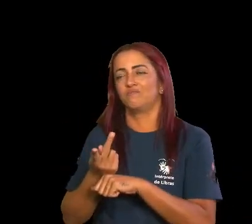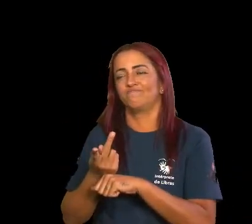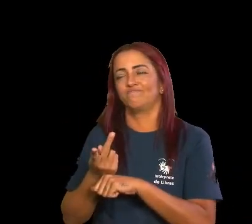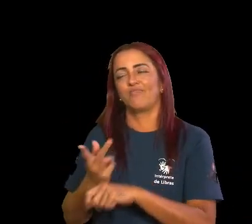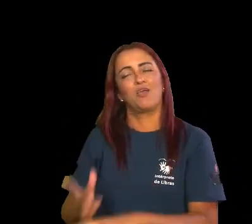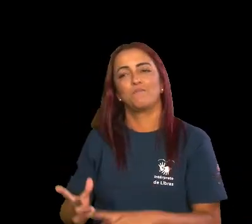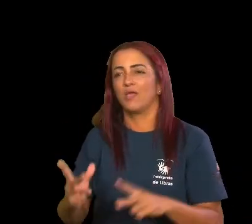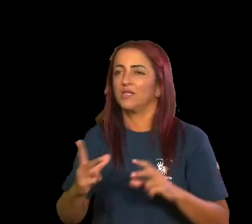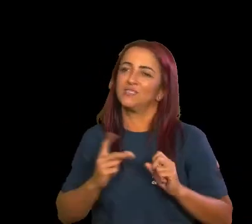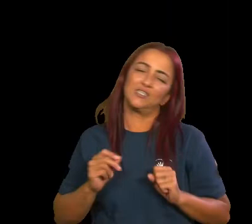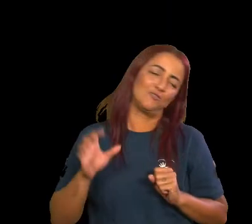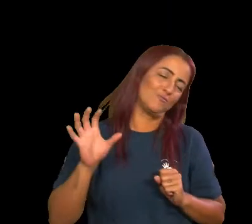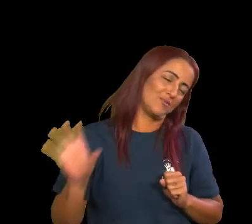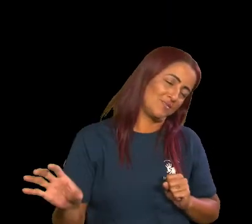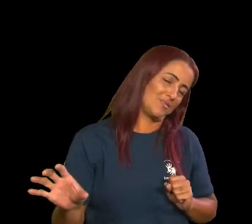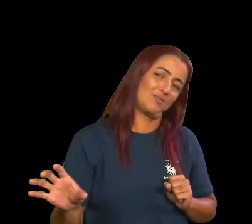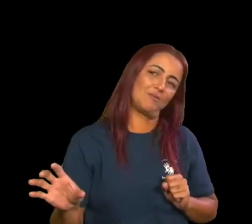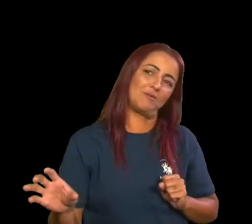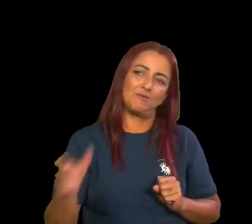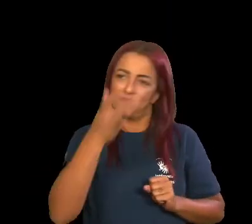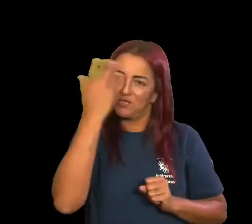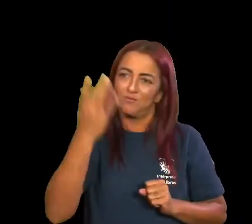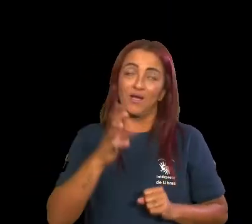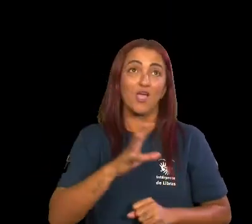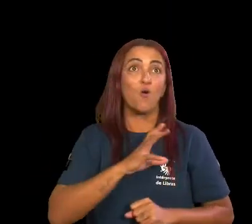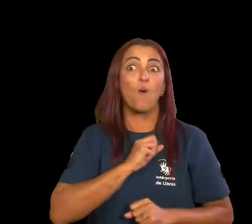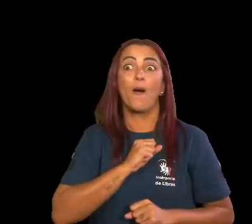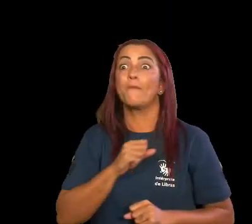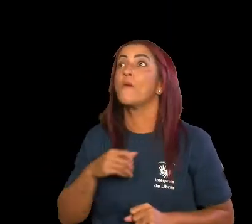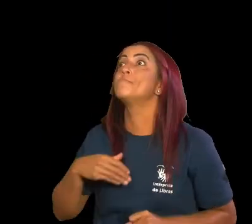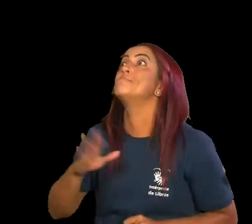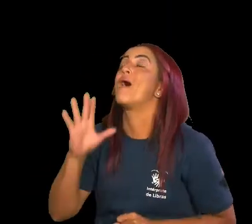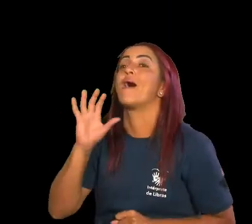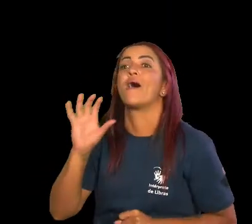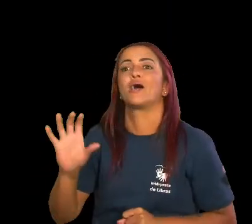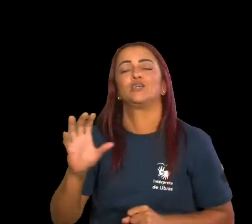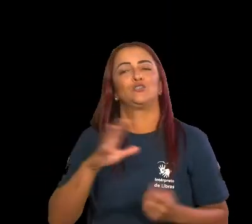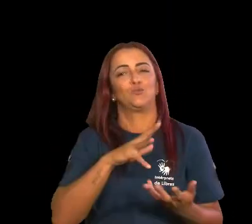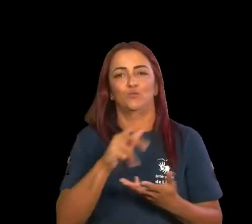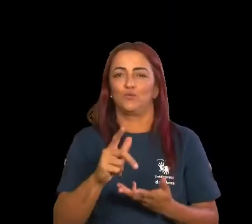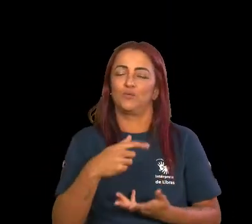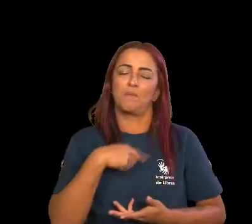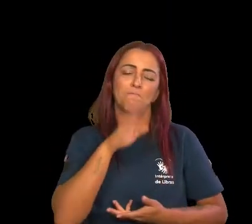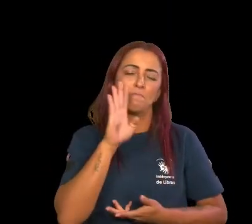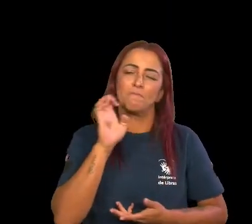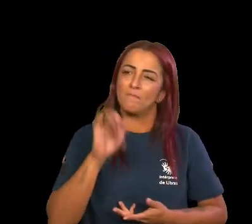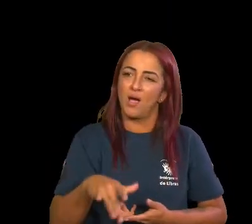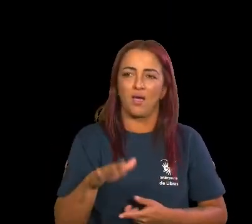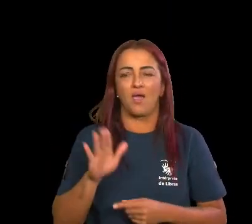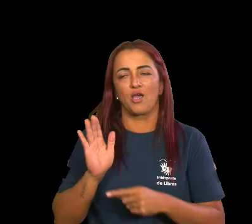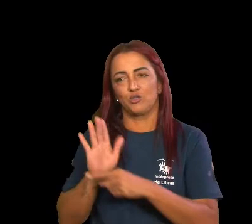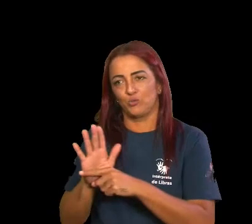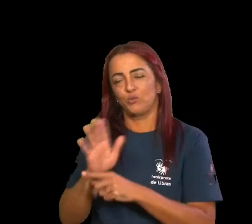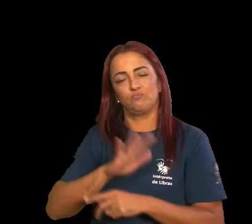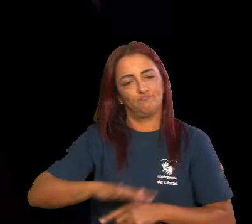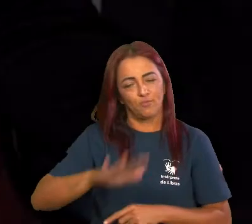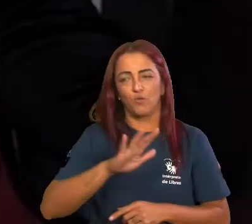merecido para a pessoa que eu mais amo no mundo e que só sabe fazer bem ao próximo.